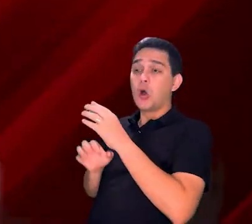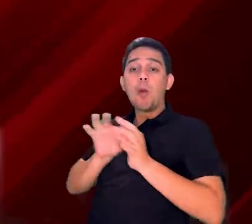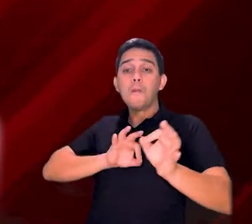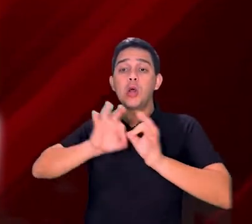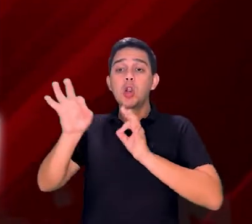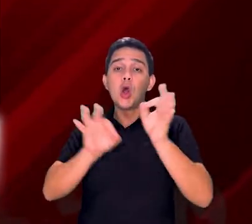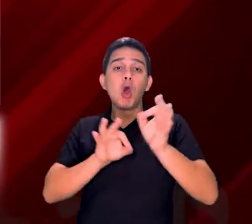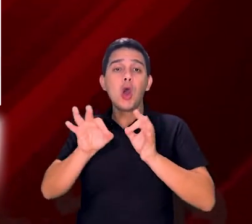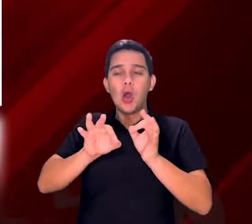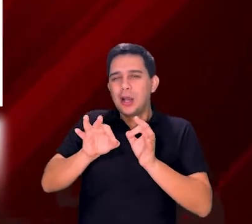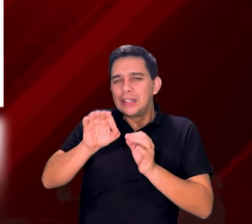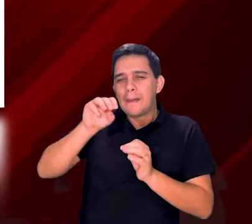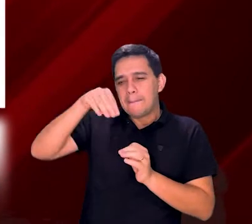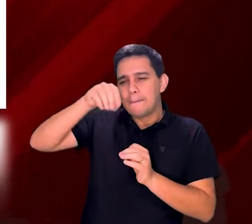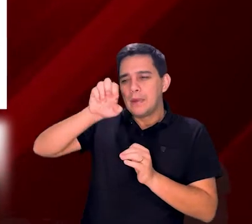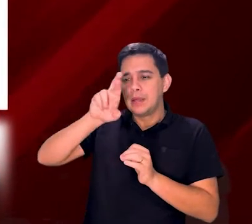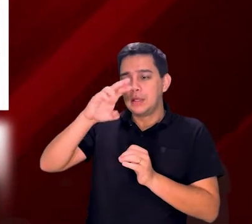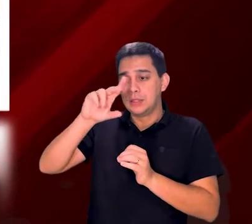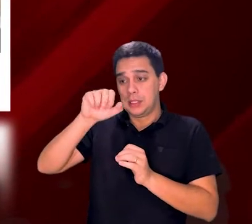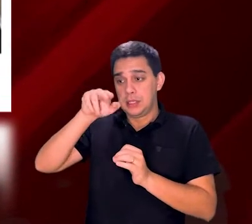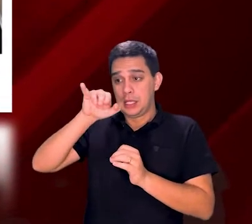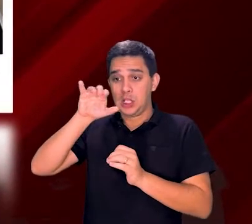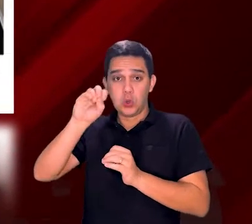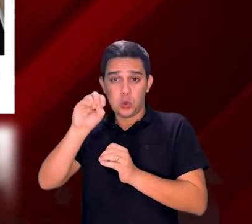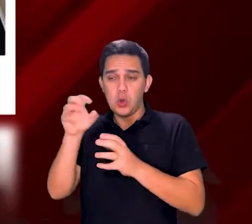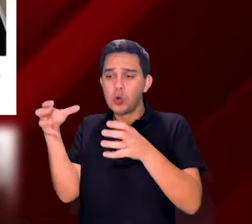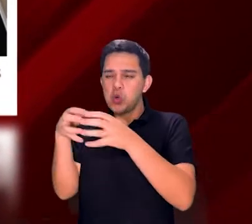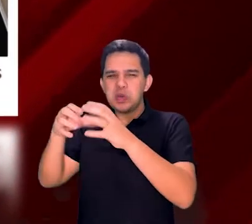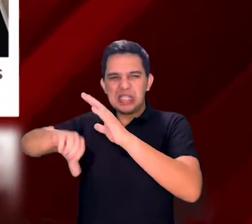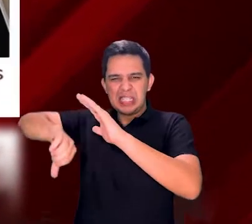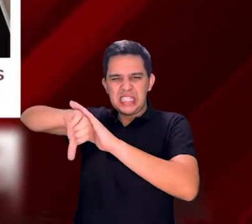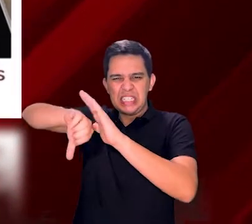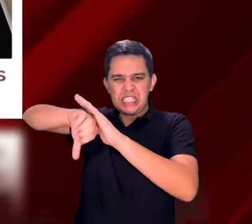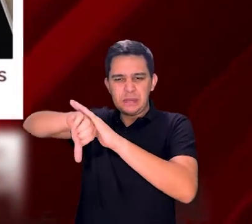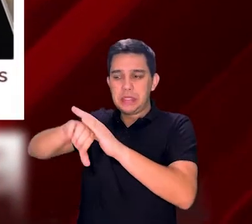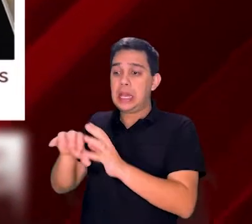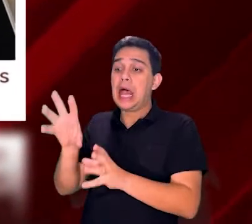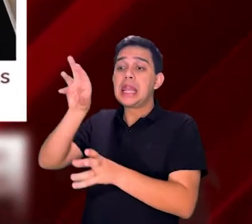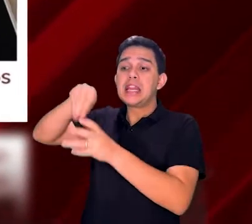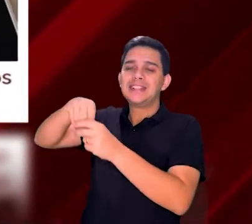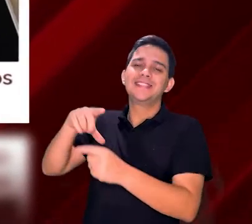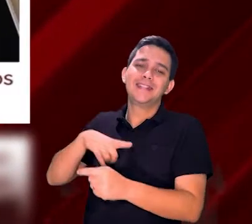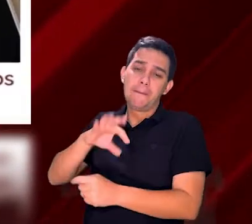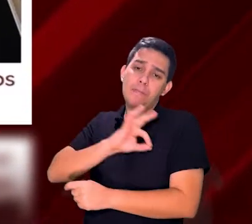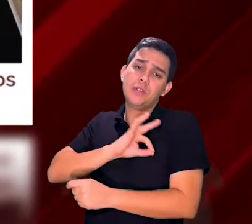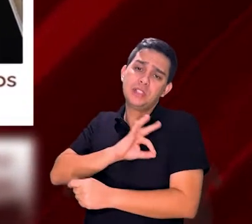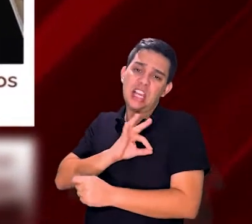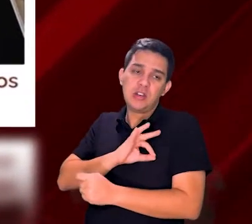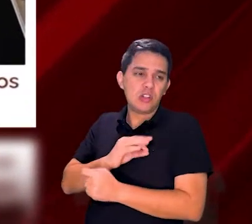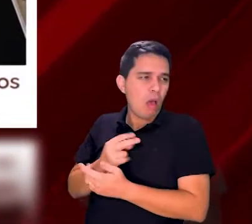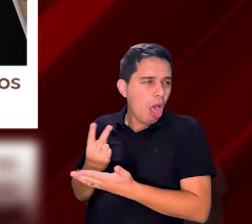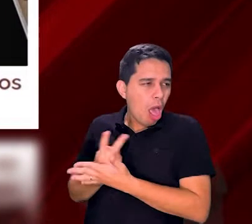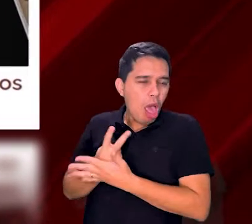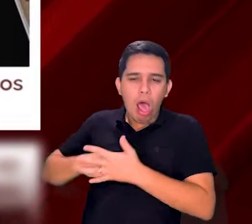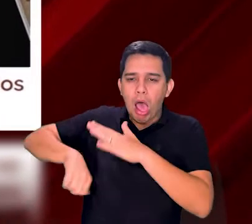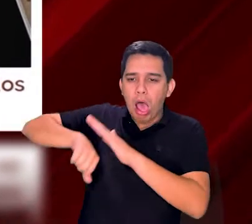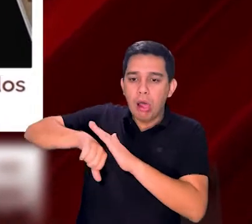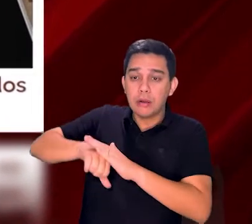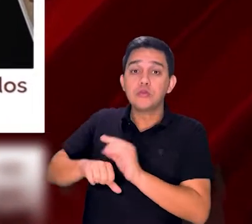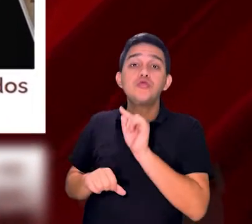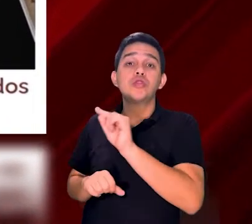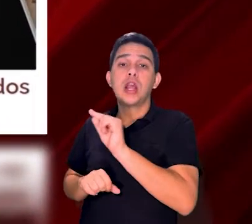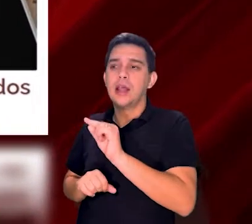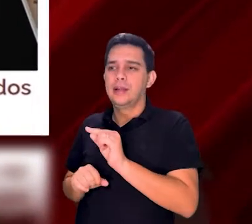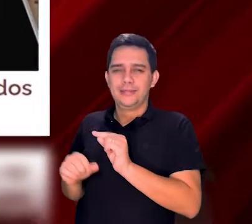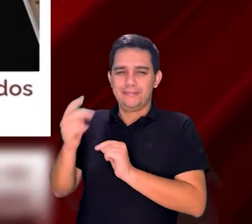foi deflagrada para desarticular organização criminosa formada por policiais militares que extorquiam